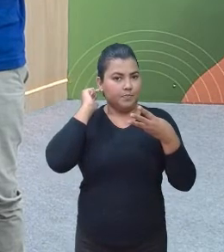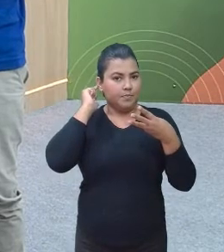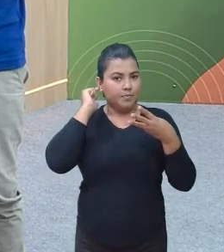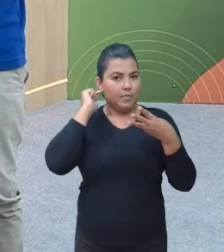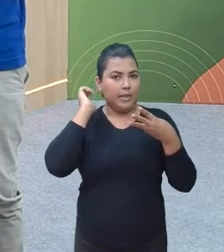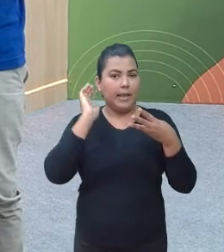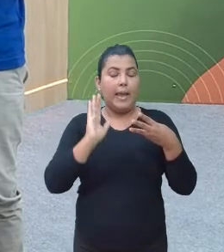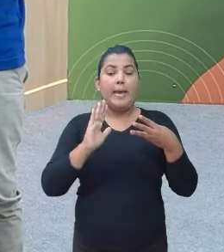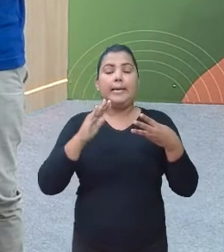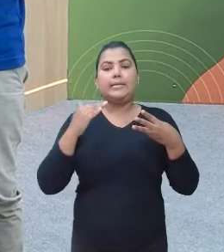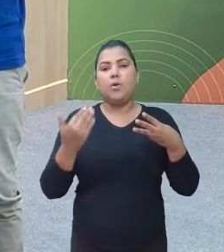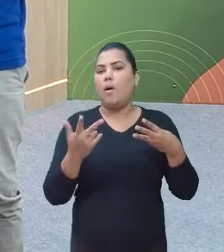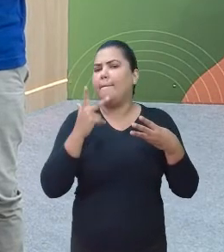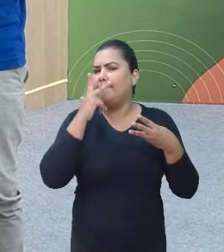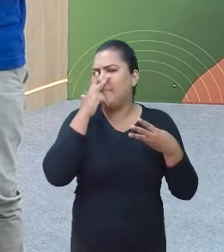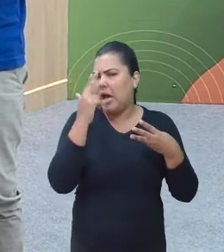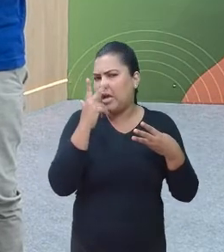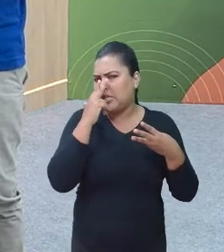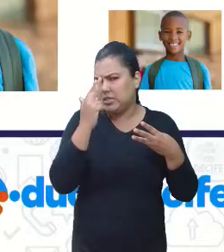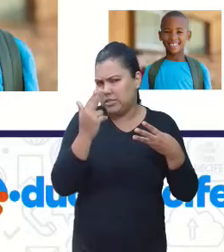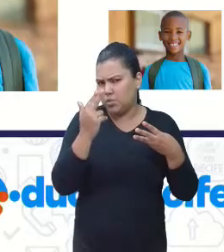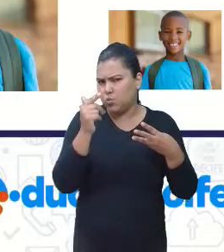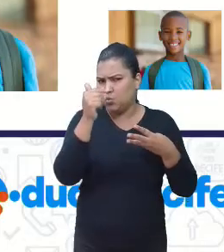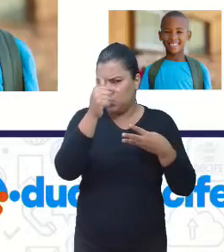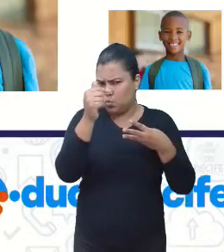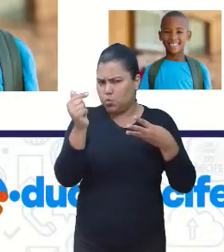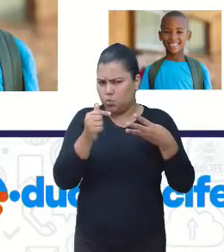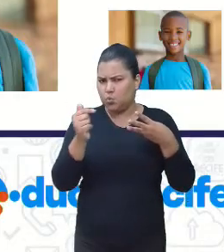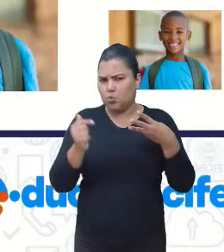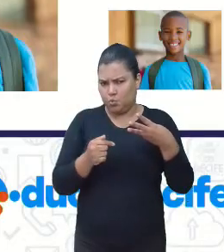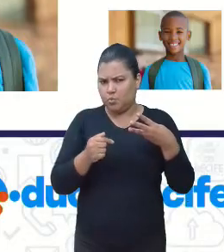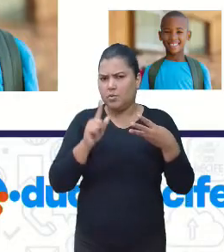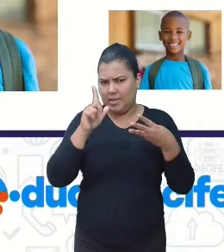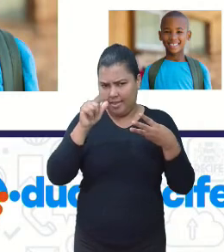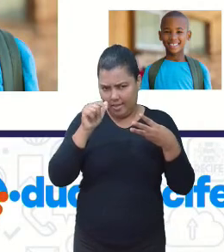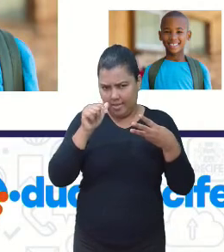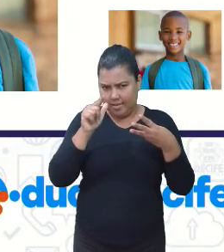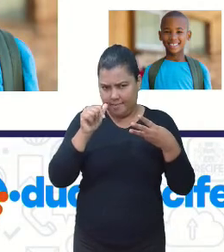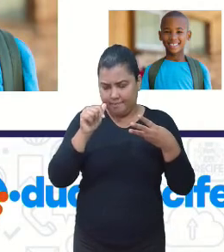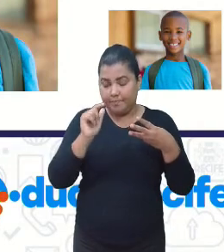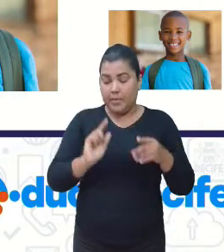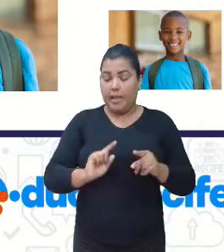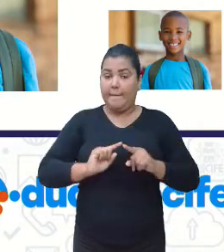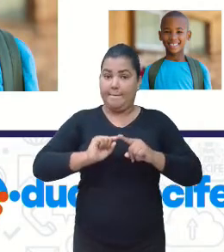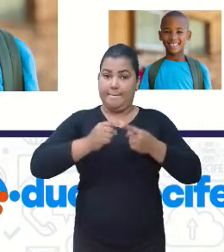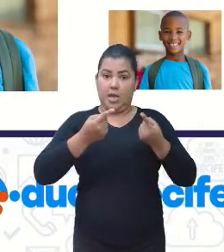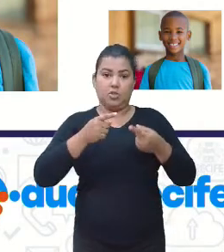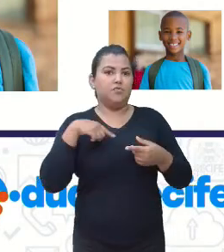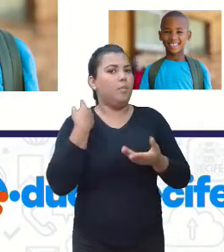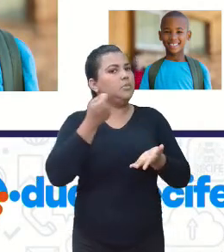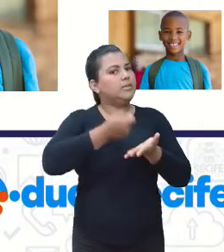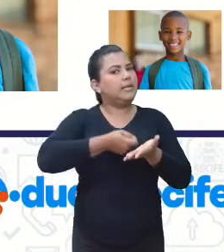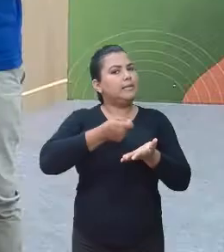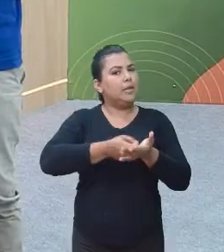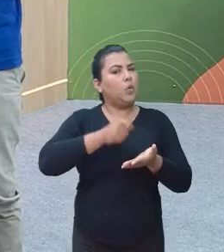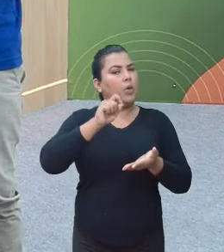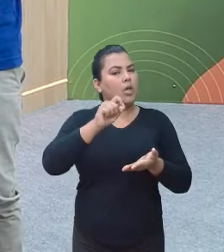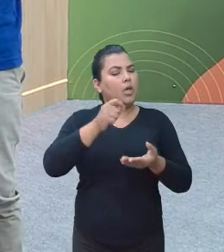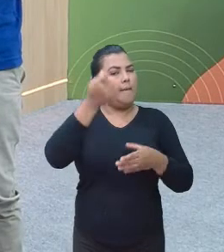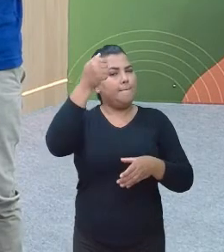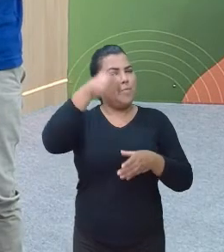palavra parecido. Então, observe que essas três imagens, elas são parecidas. Mas a gente vai tentar explorar